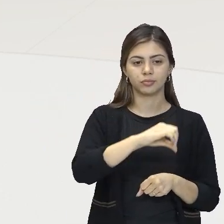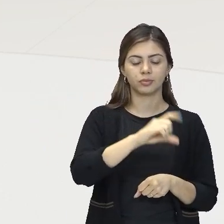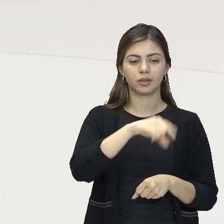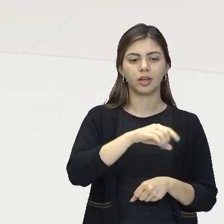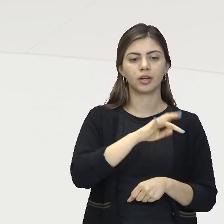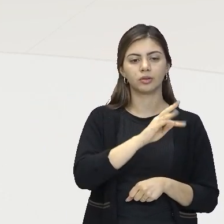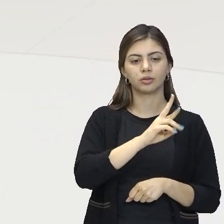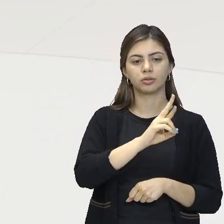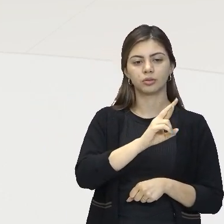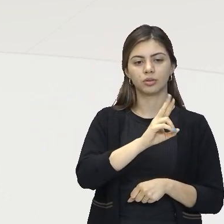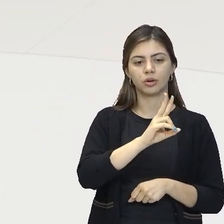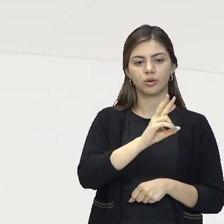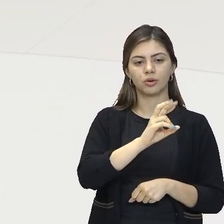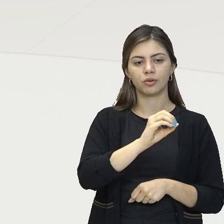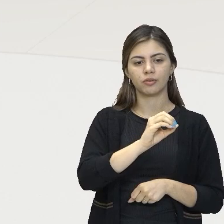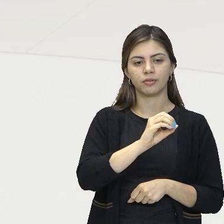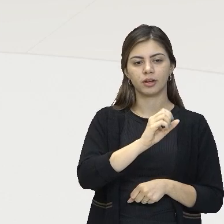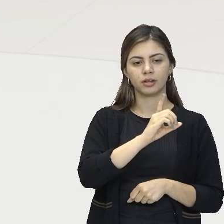volta de